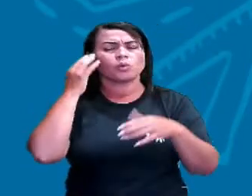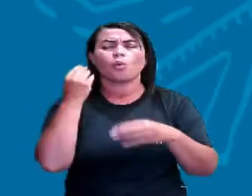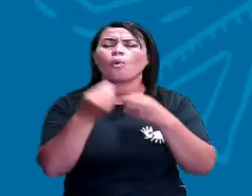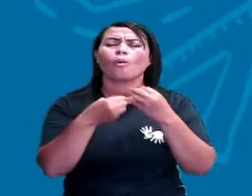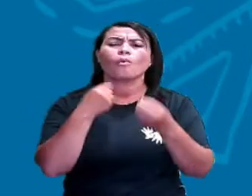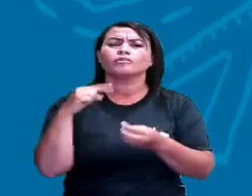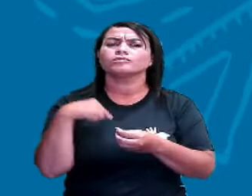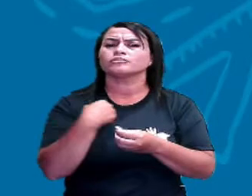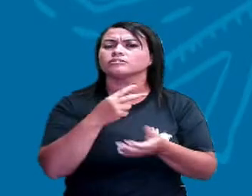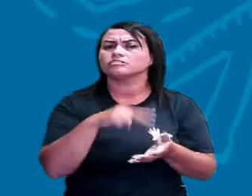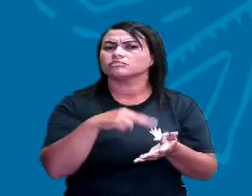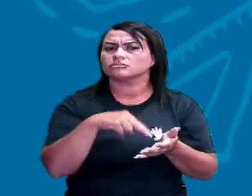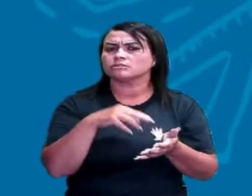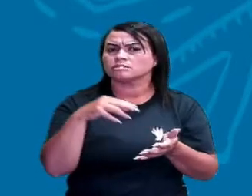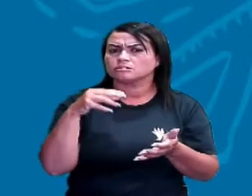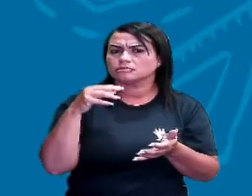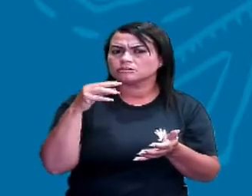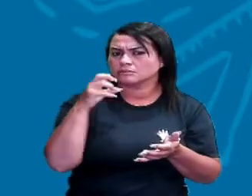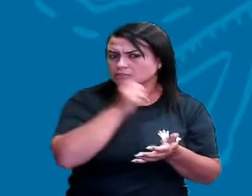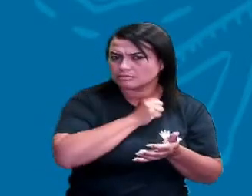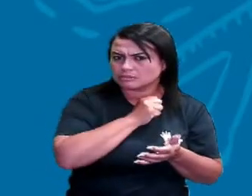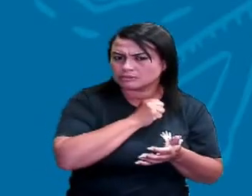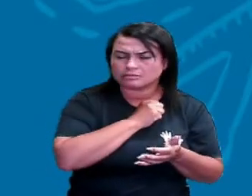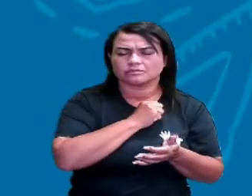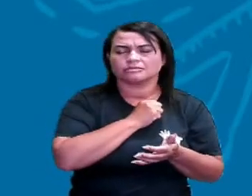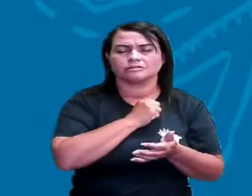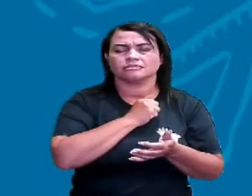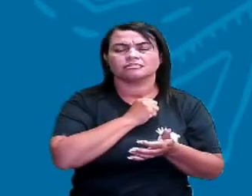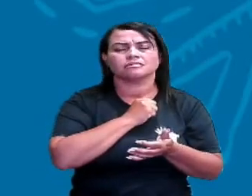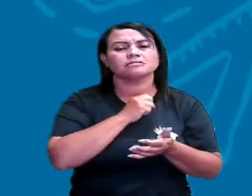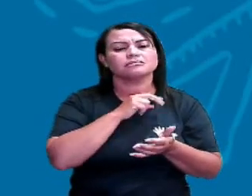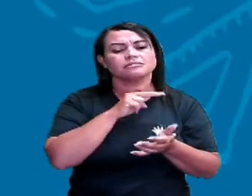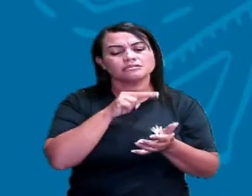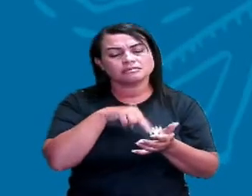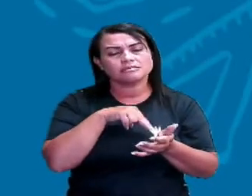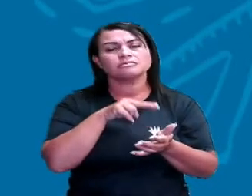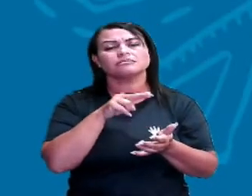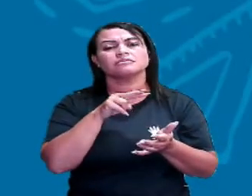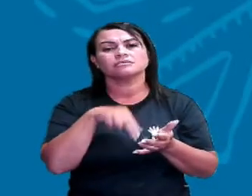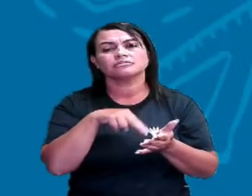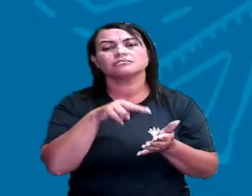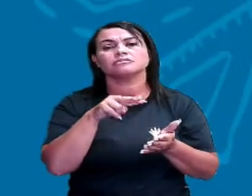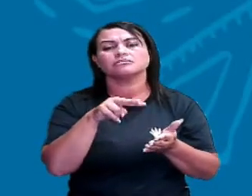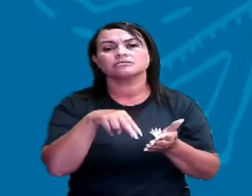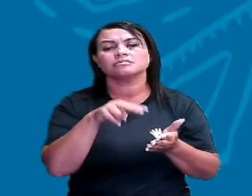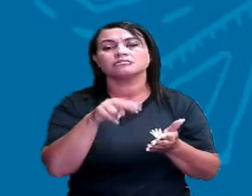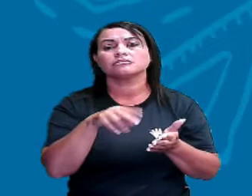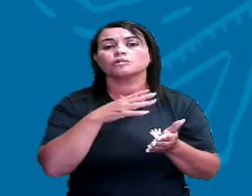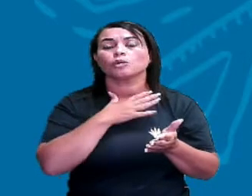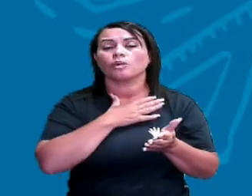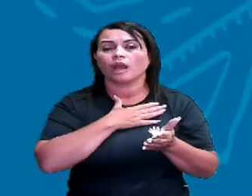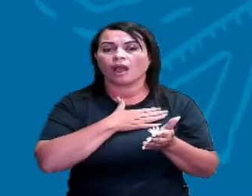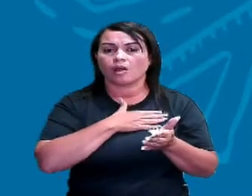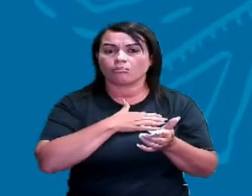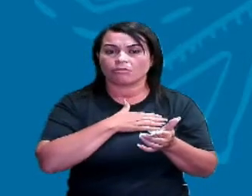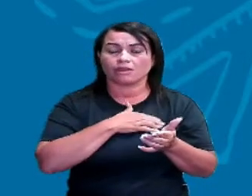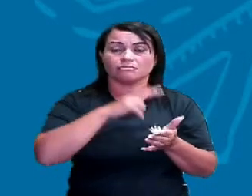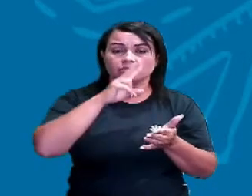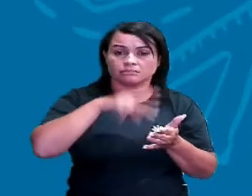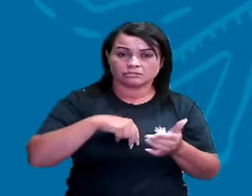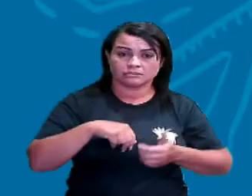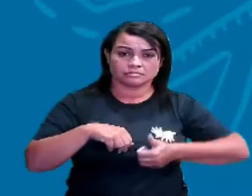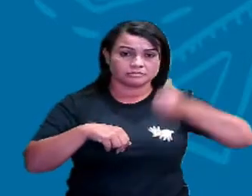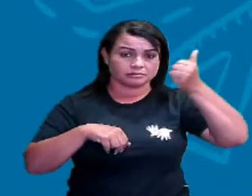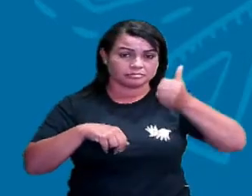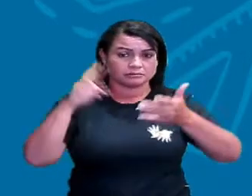gente vai ler? A gente lê rapidamente? Não, a gente precisa ler com calma, tá? Ler e reler, porque aí a gente